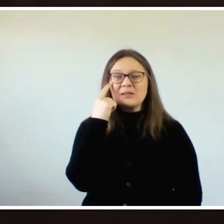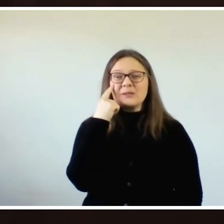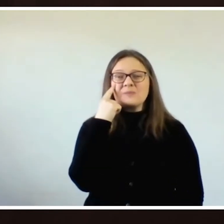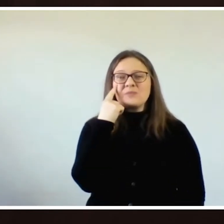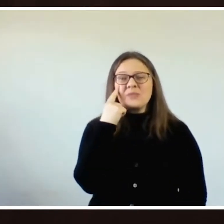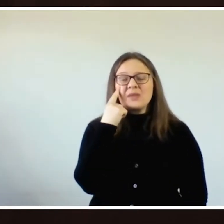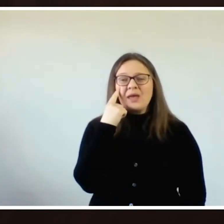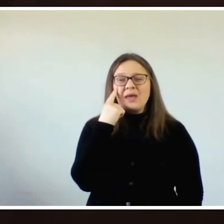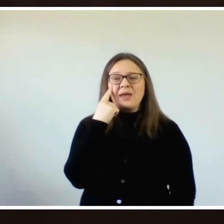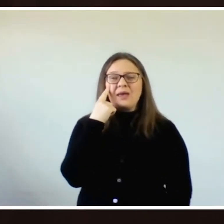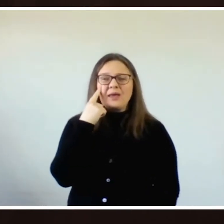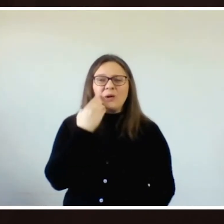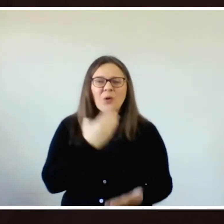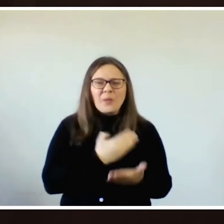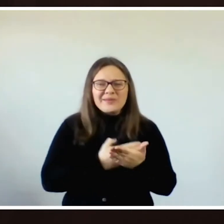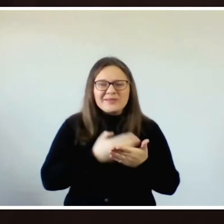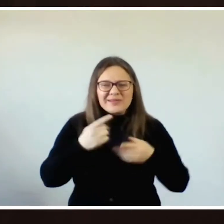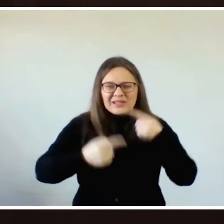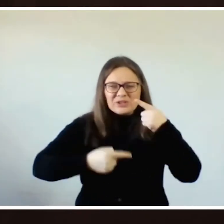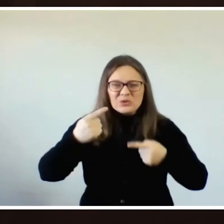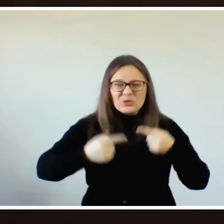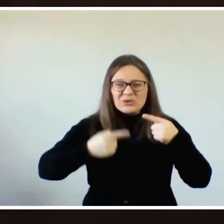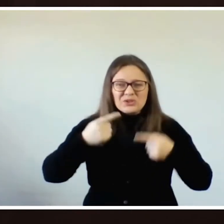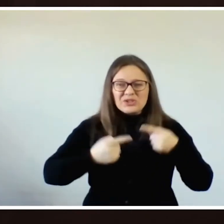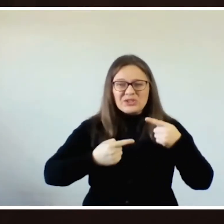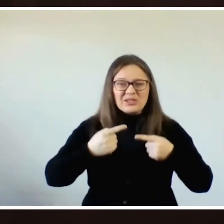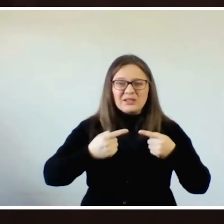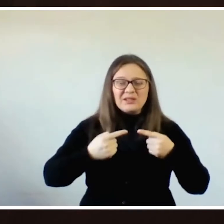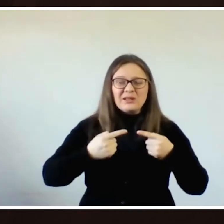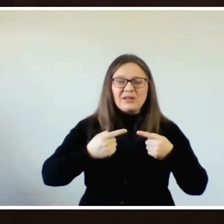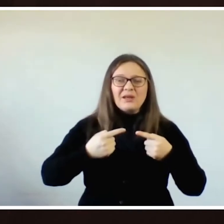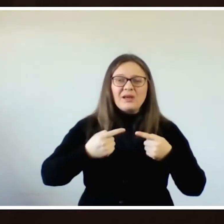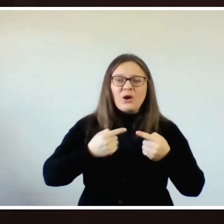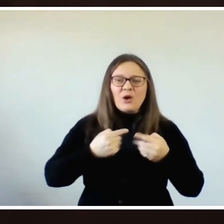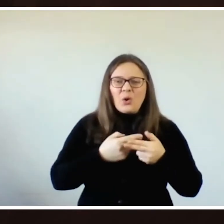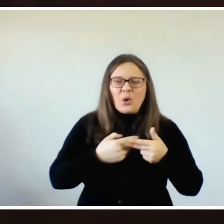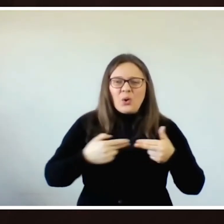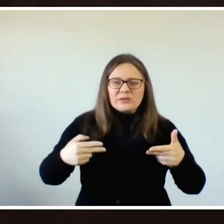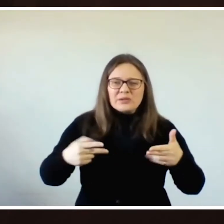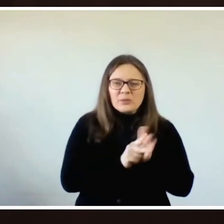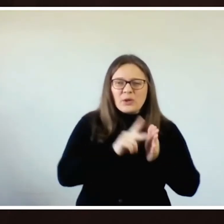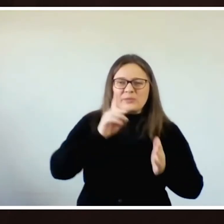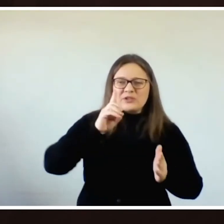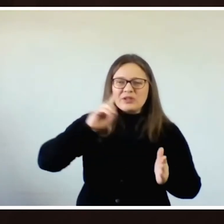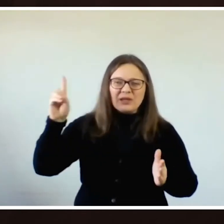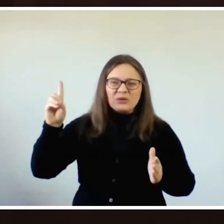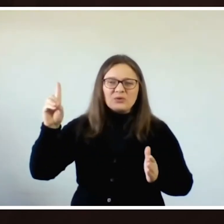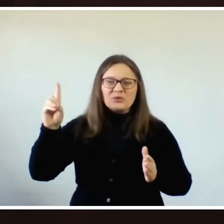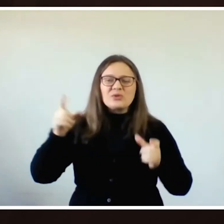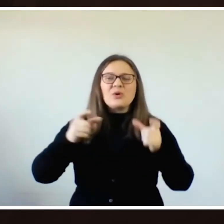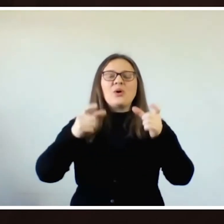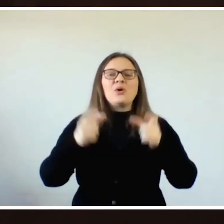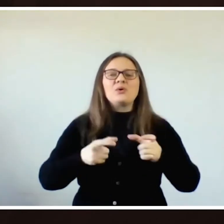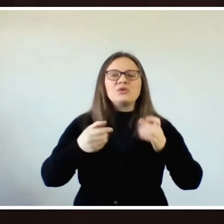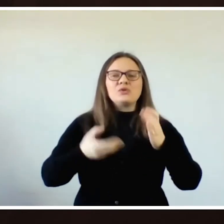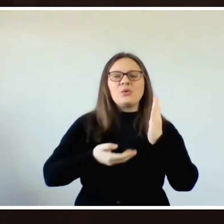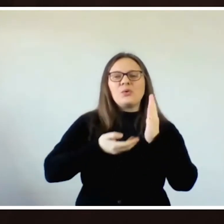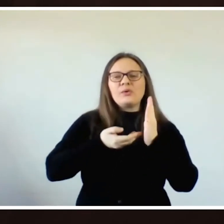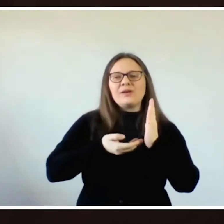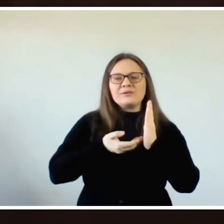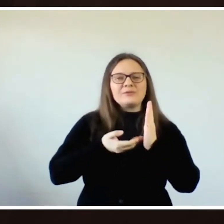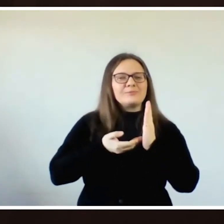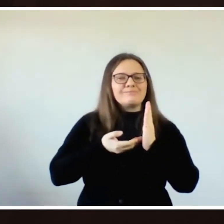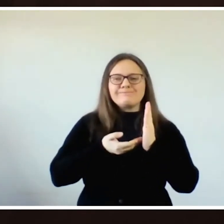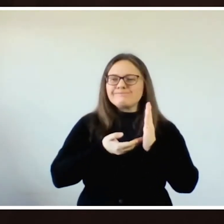são discutidos no Congresso Nacional, já falei sobre isso. Já pensou, os senadores, os deputados discutirem nossos assuntos? Irmão, não